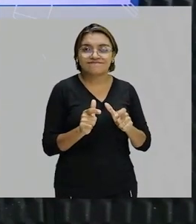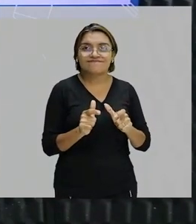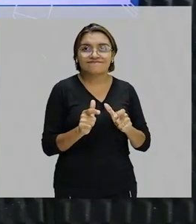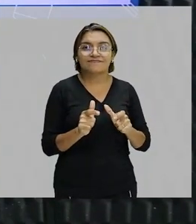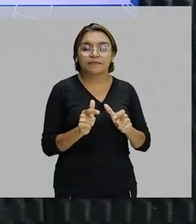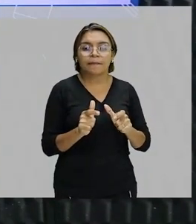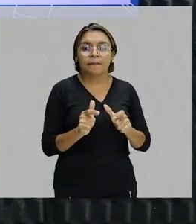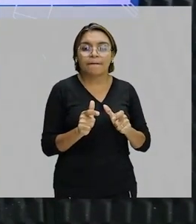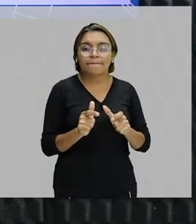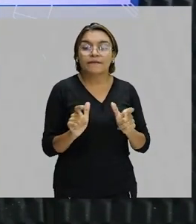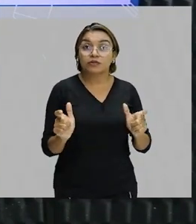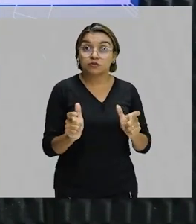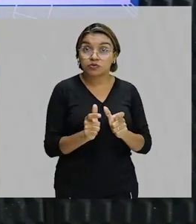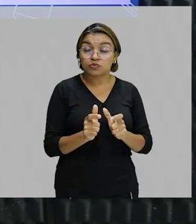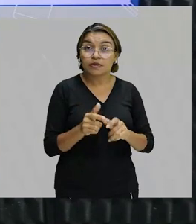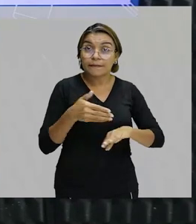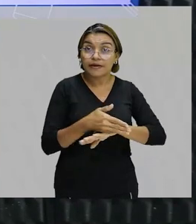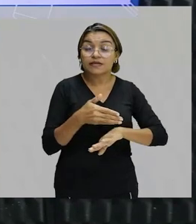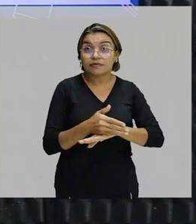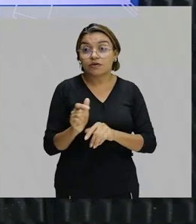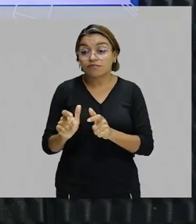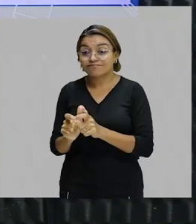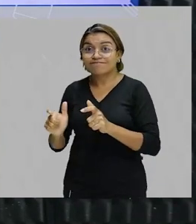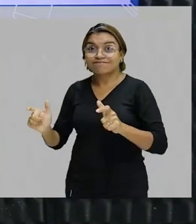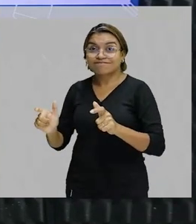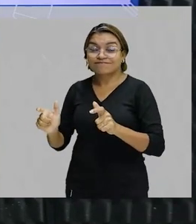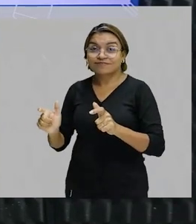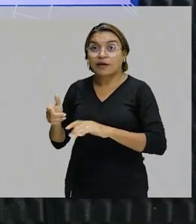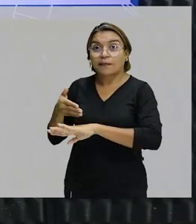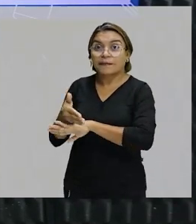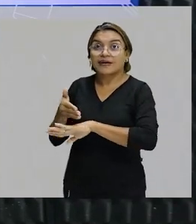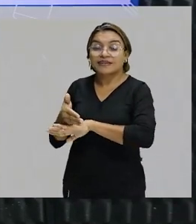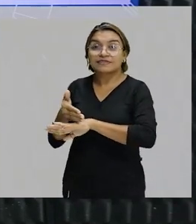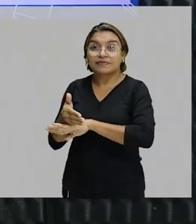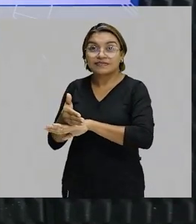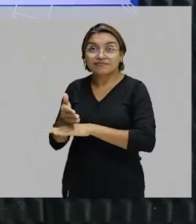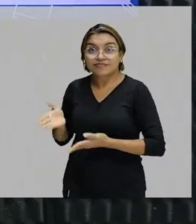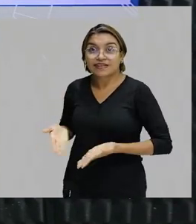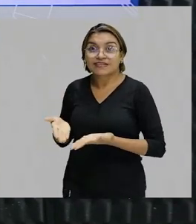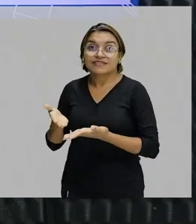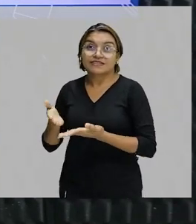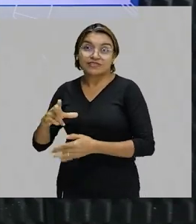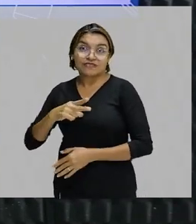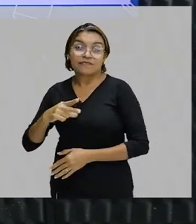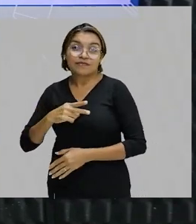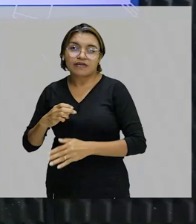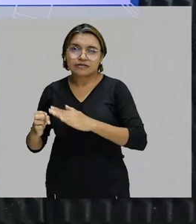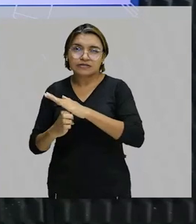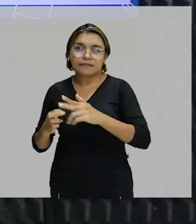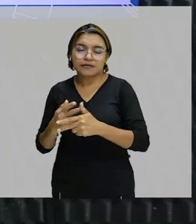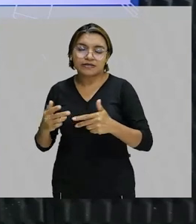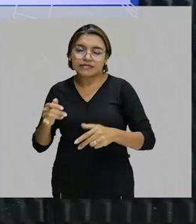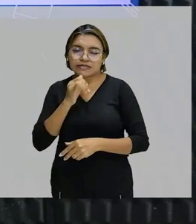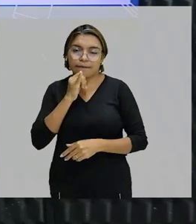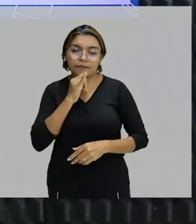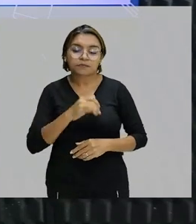reduzir a participação do estado e ampliar a participação da iniciativa privada das empresas Vamos pensar no seguinte um